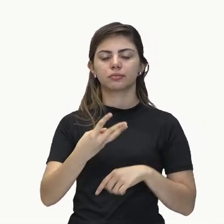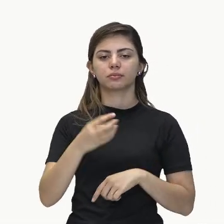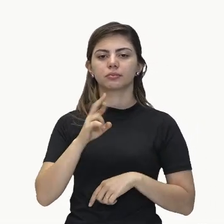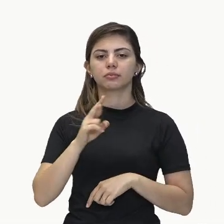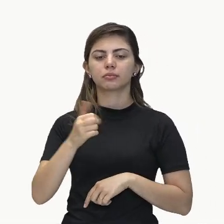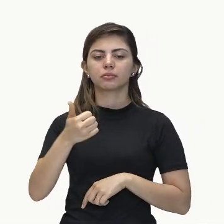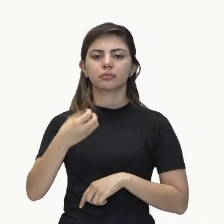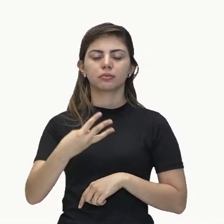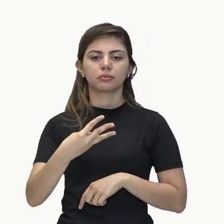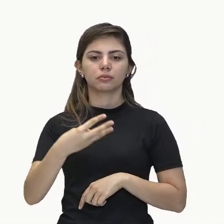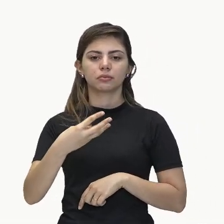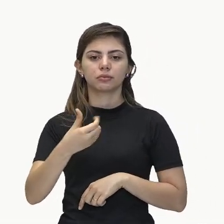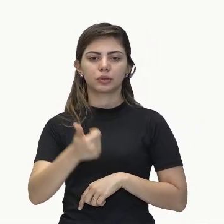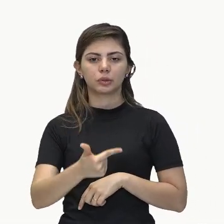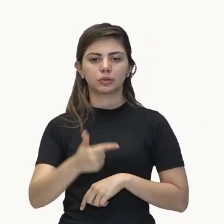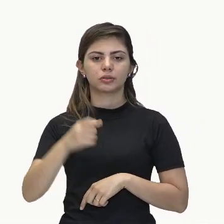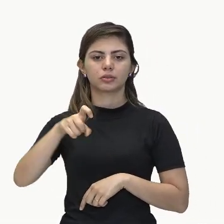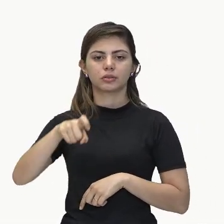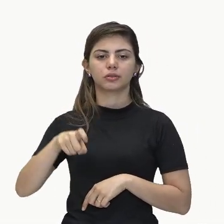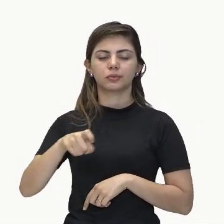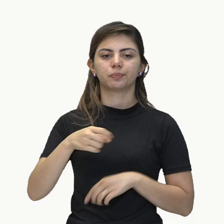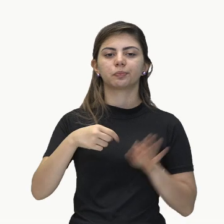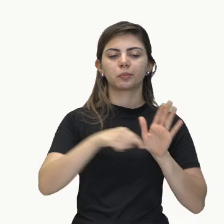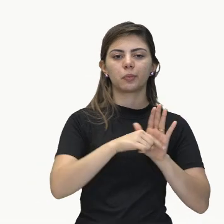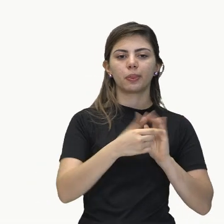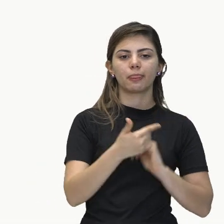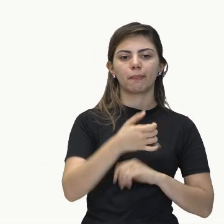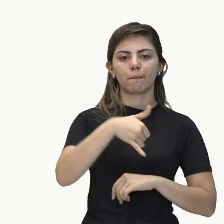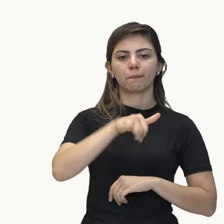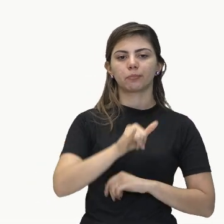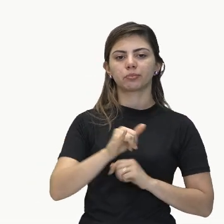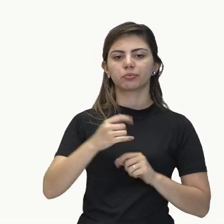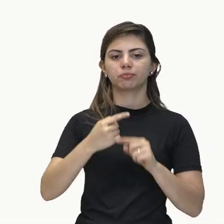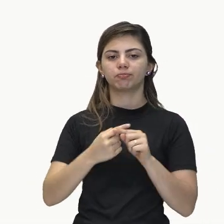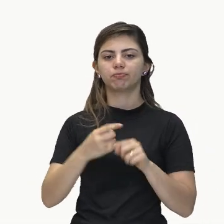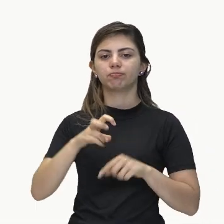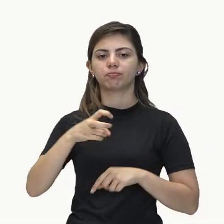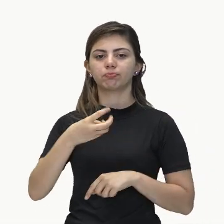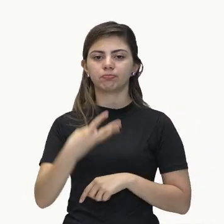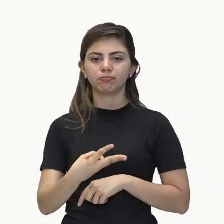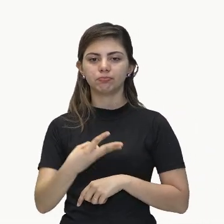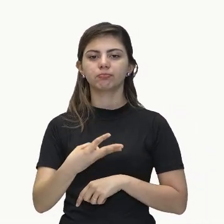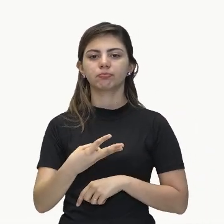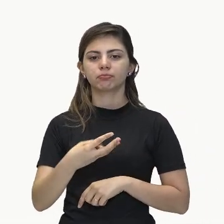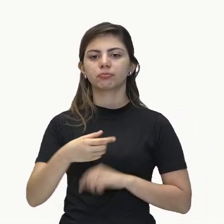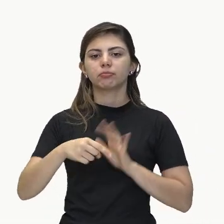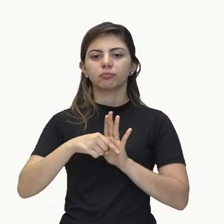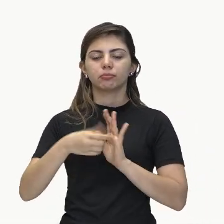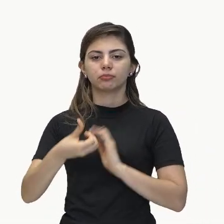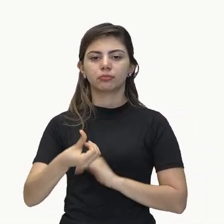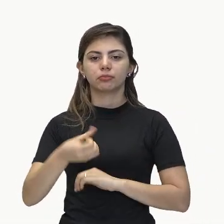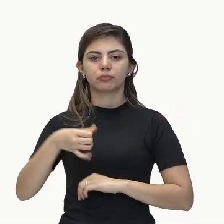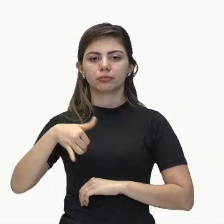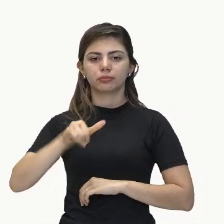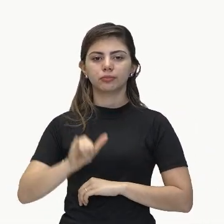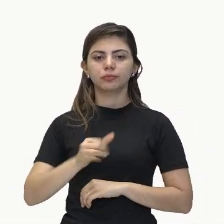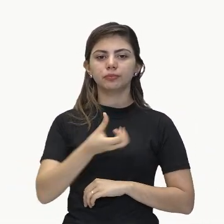12x, menos 2y vezes 3, menos 6y, e 6 vezes 3,